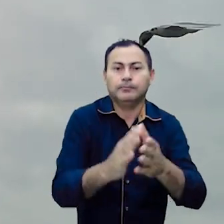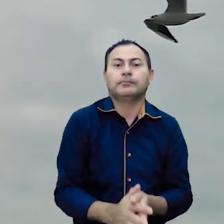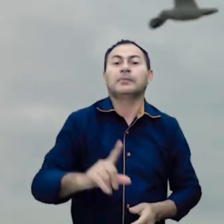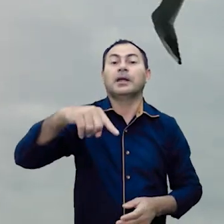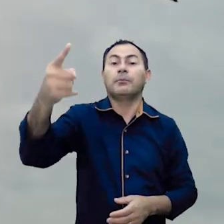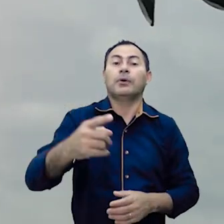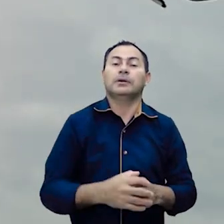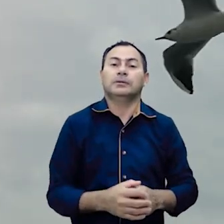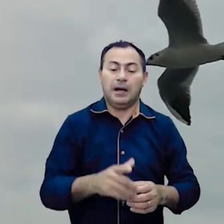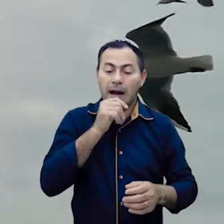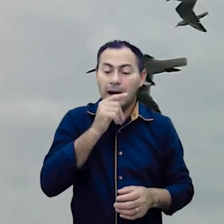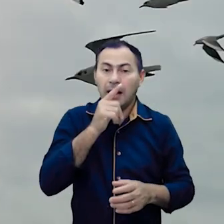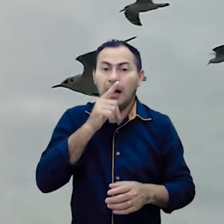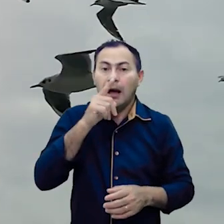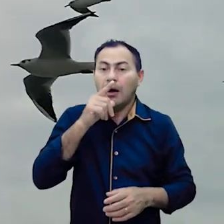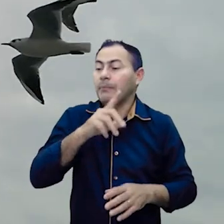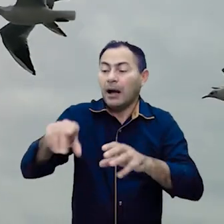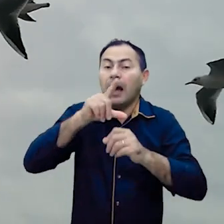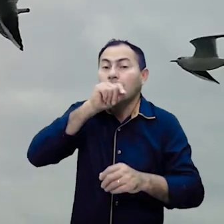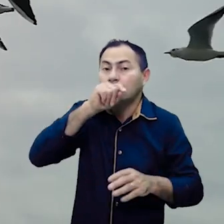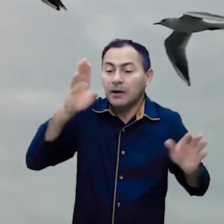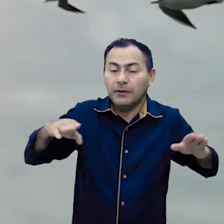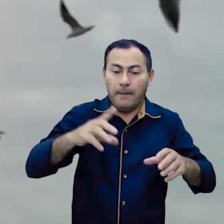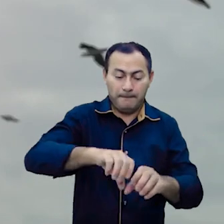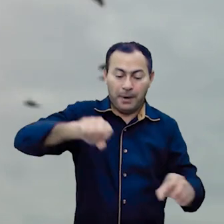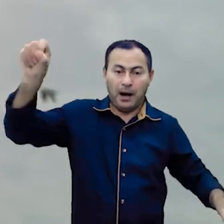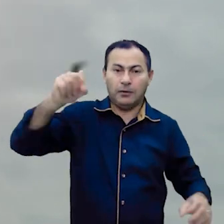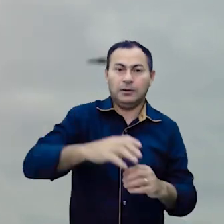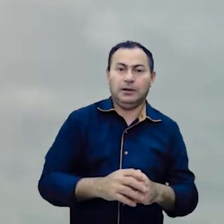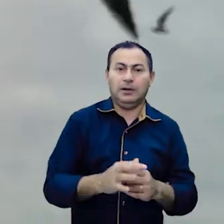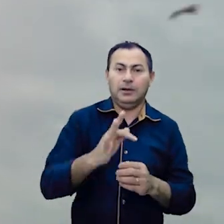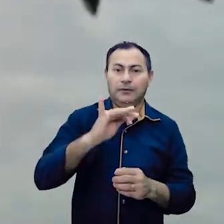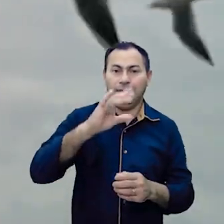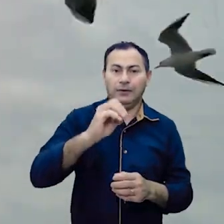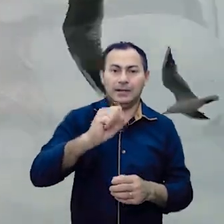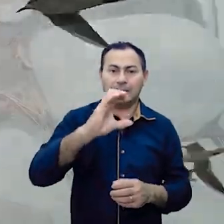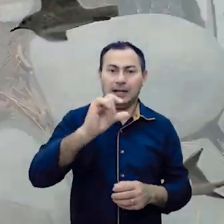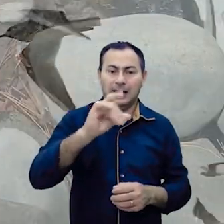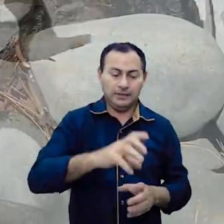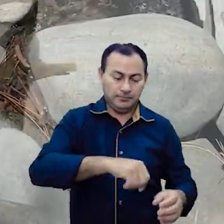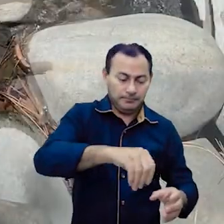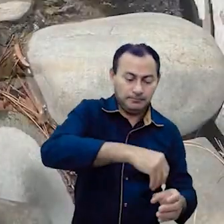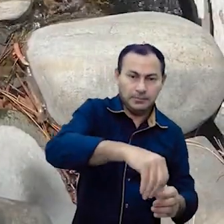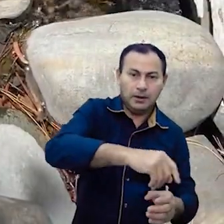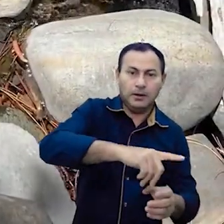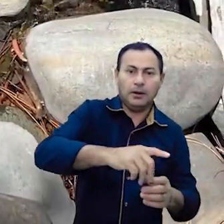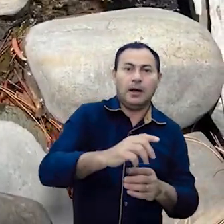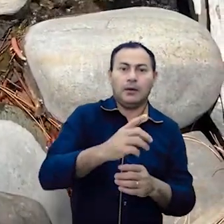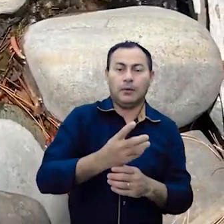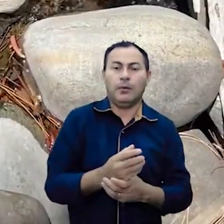correntes após isso apanhava ave Viva o pau dos Cedro e o fio Escarlate e os molhava